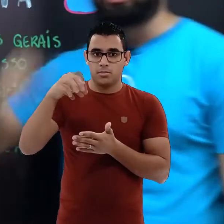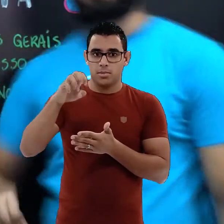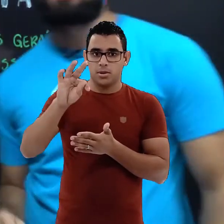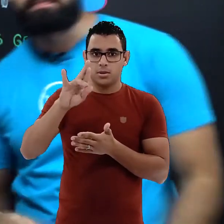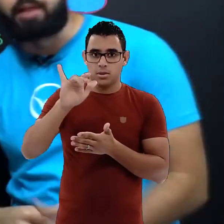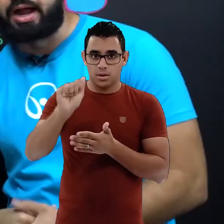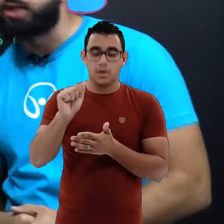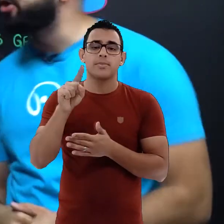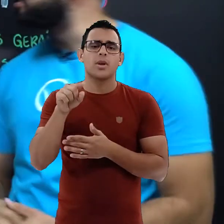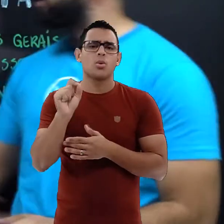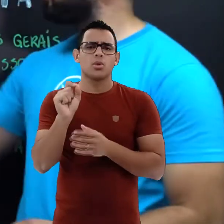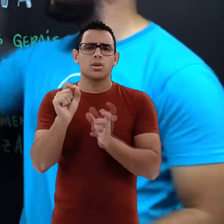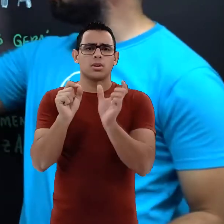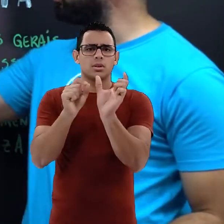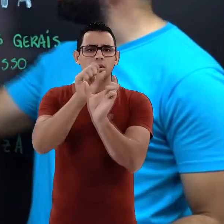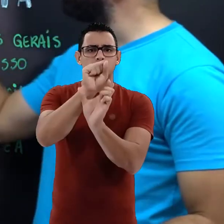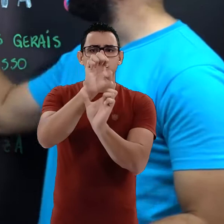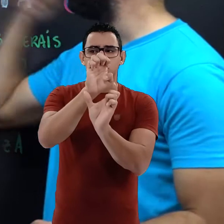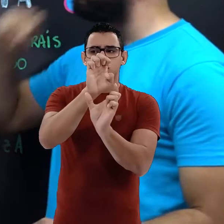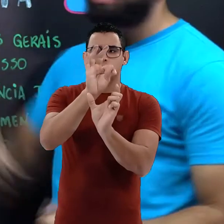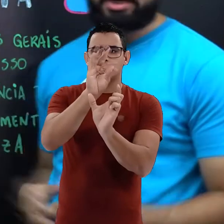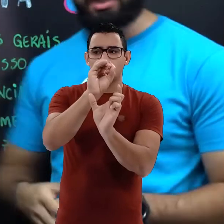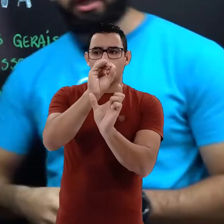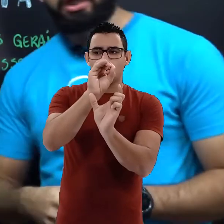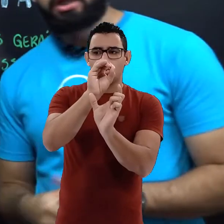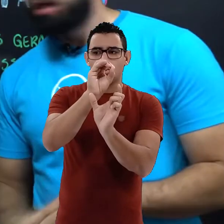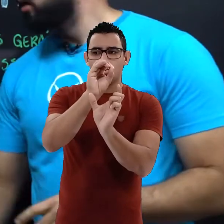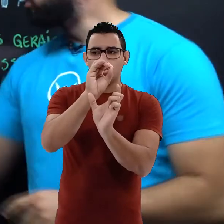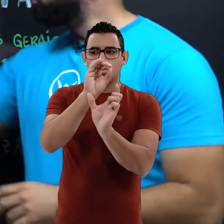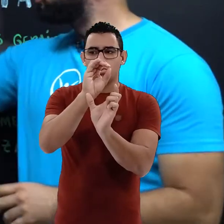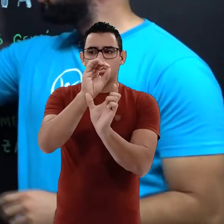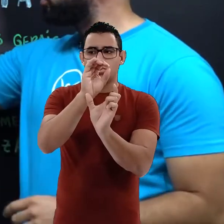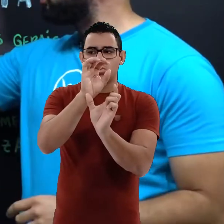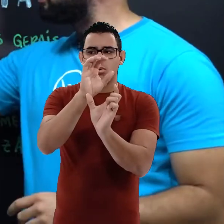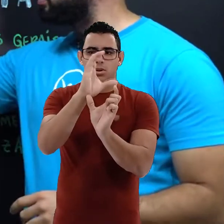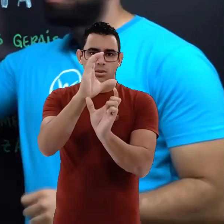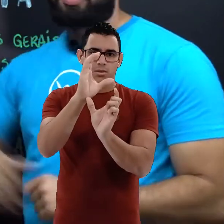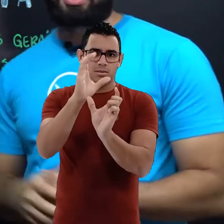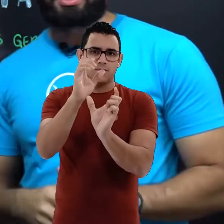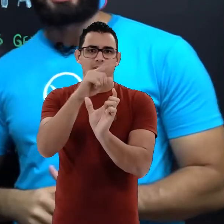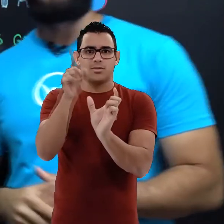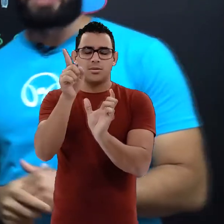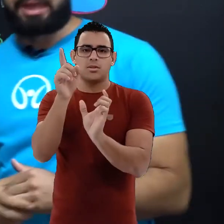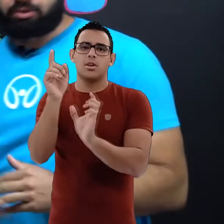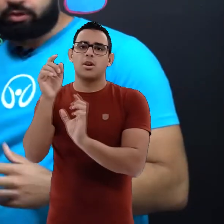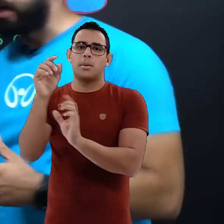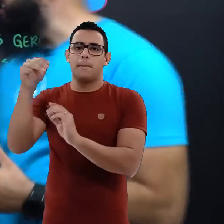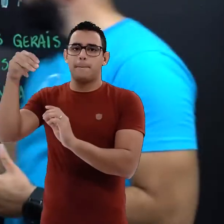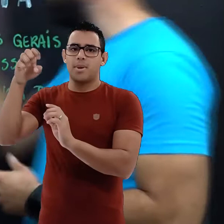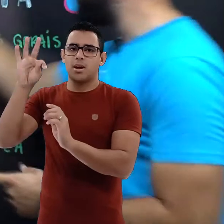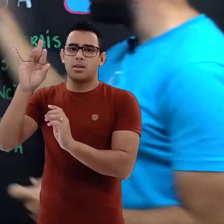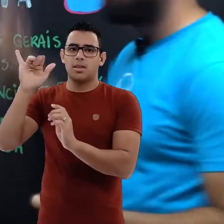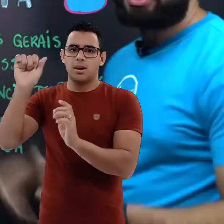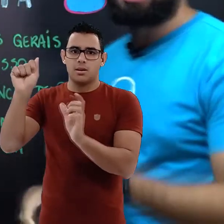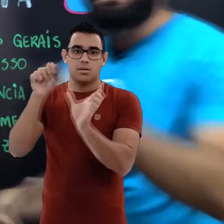por duas partes, que é o estouquion e o metrian. Então, estouquion significa elemento, tá?